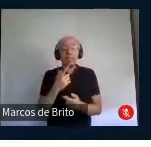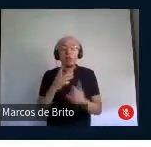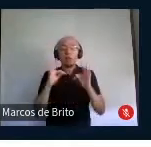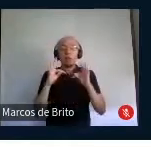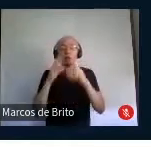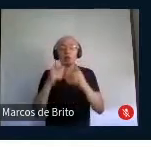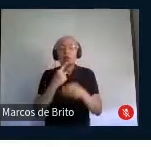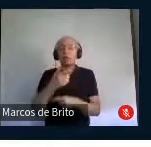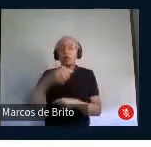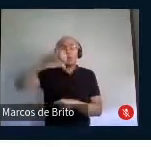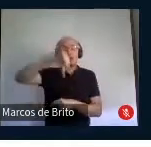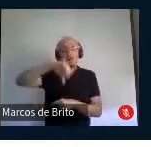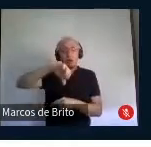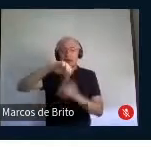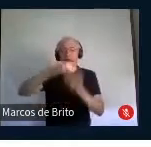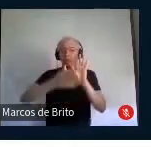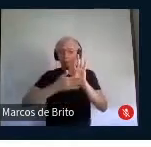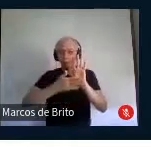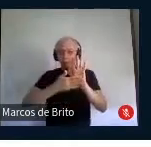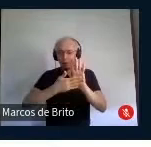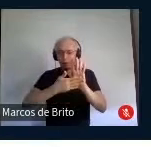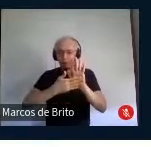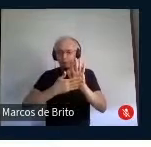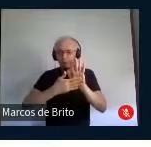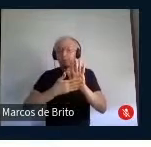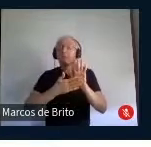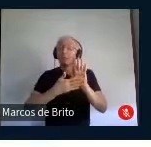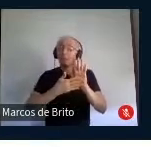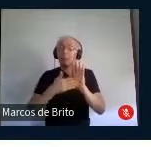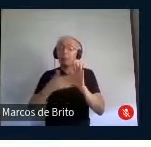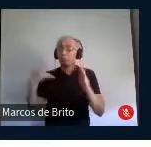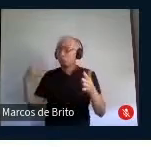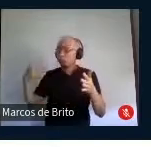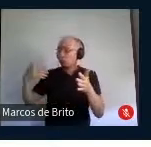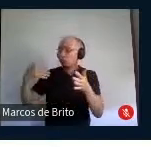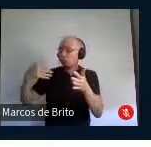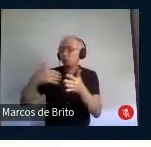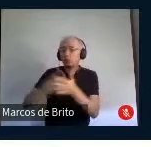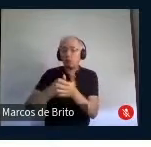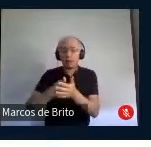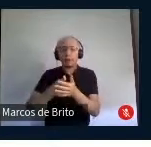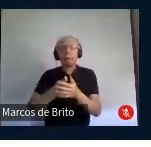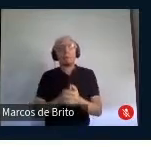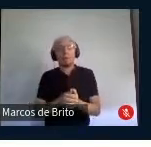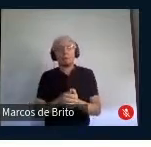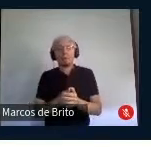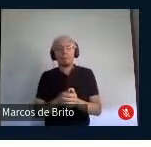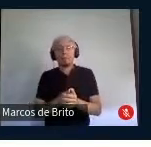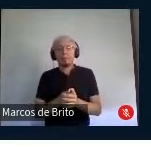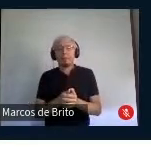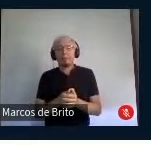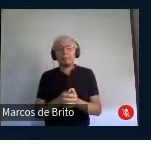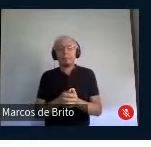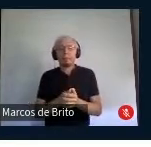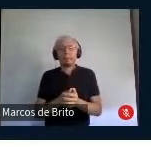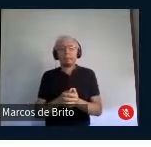a 9 propostas que foram relativas a esses anos aqui.